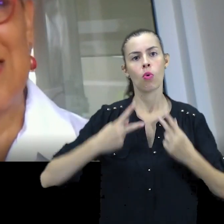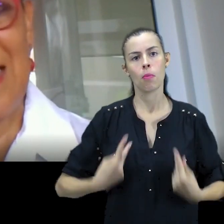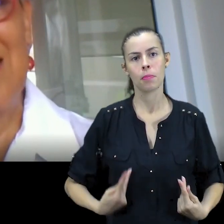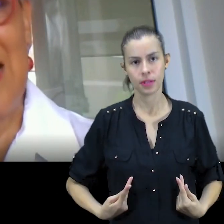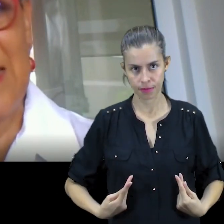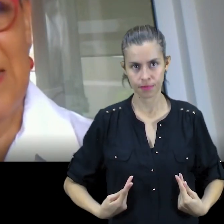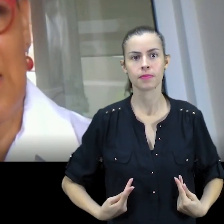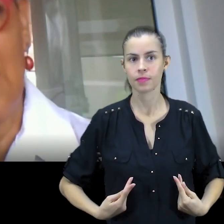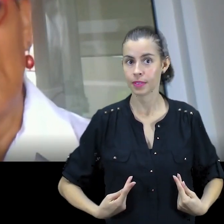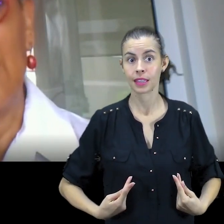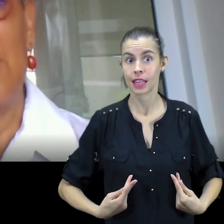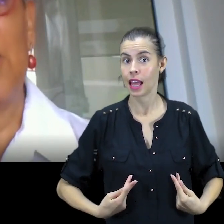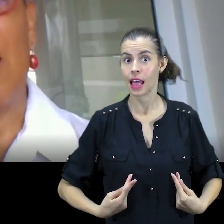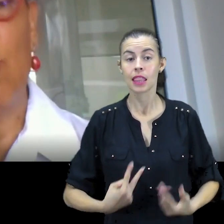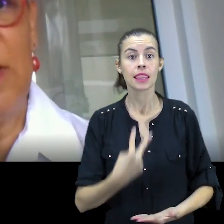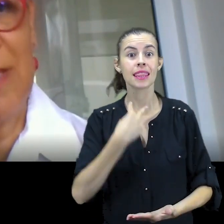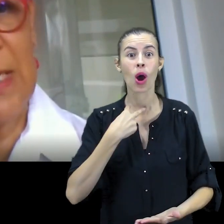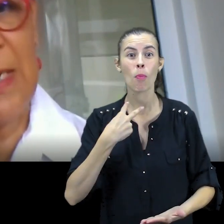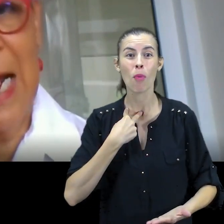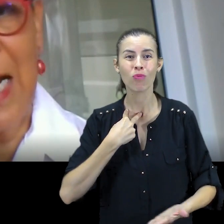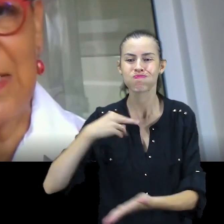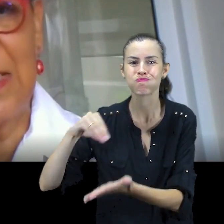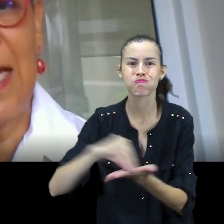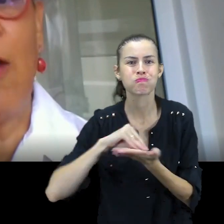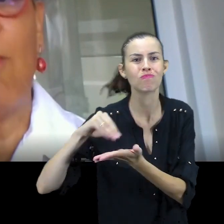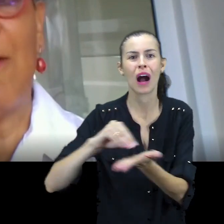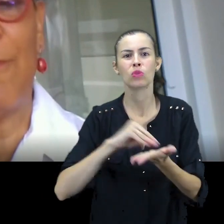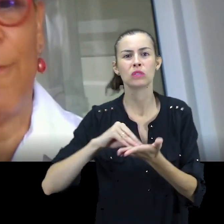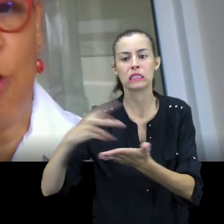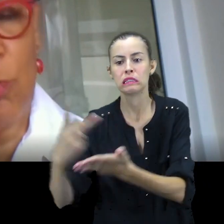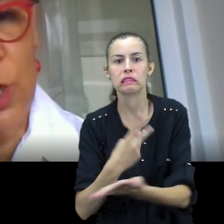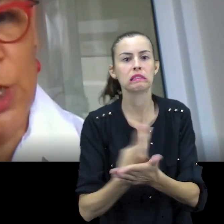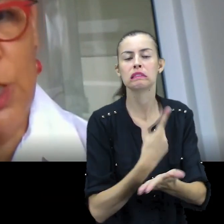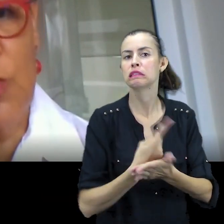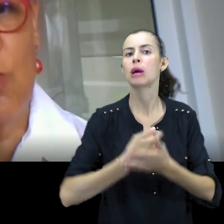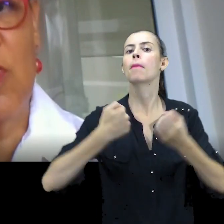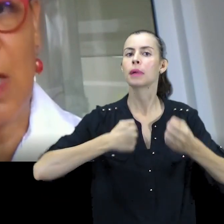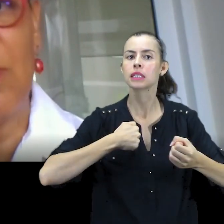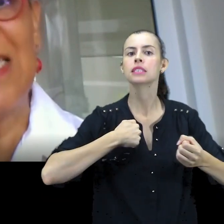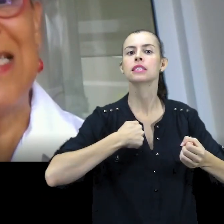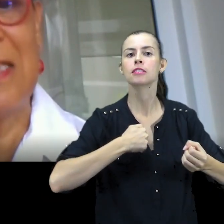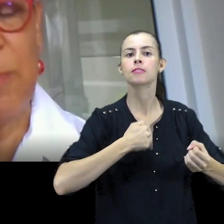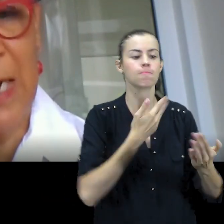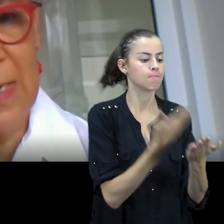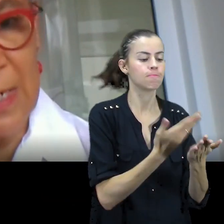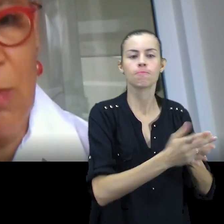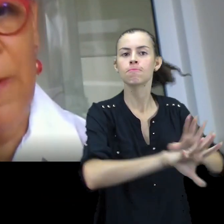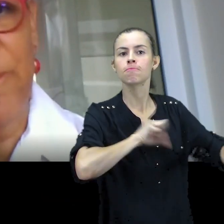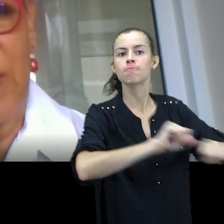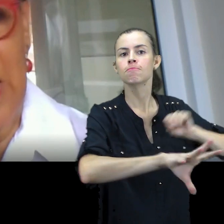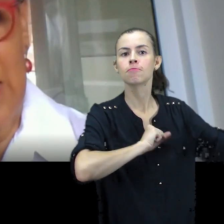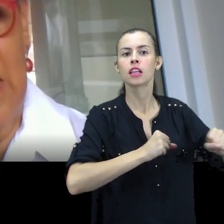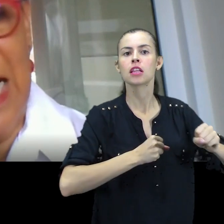ter certeza, né, de que a universidade é uma fonte de discussão e de